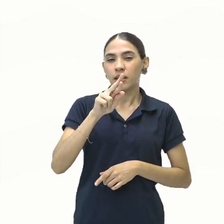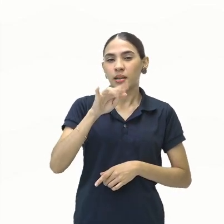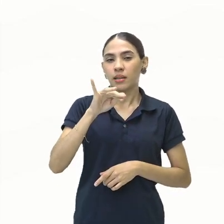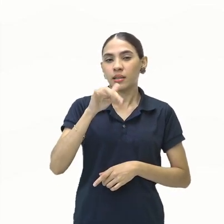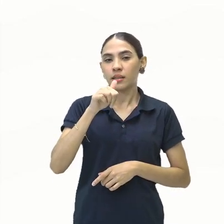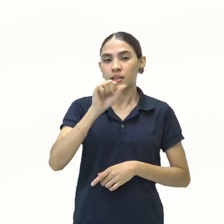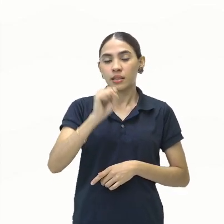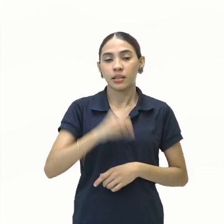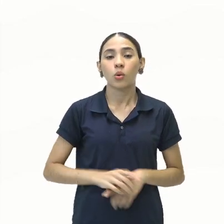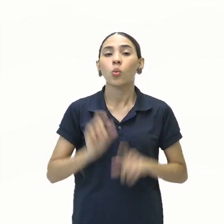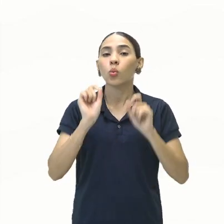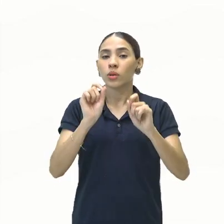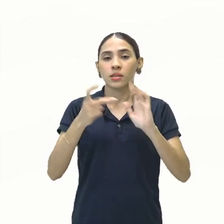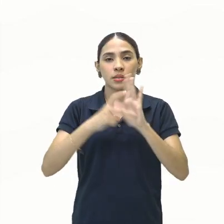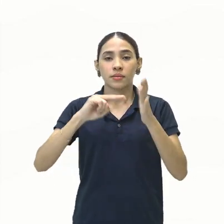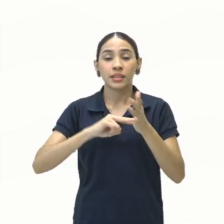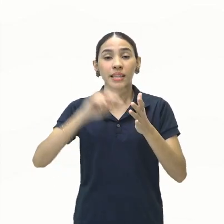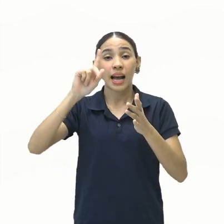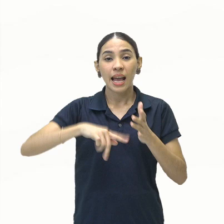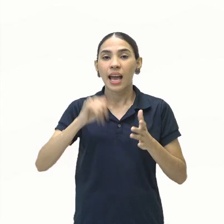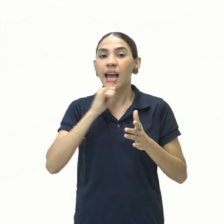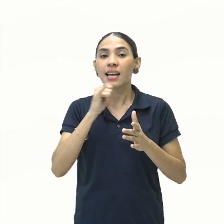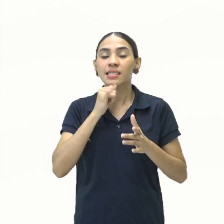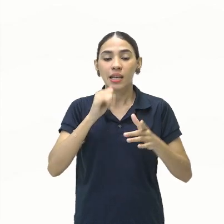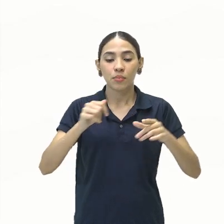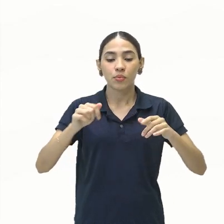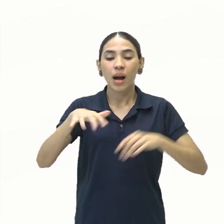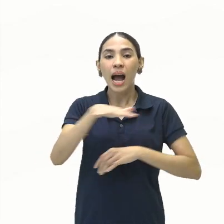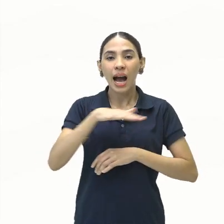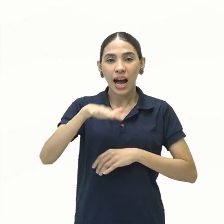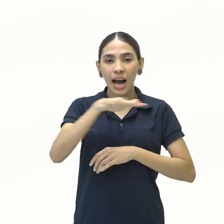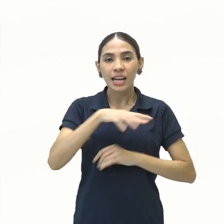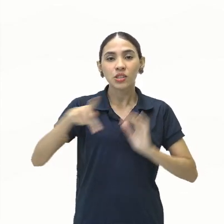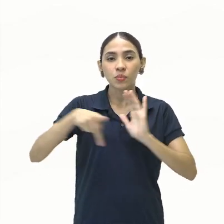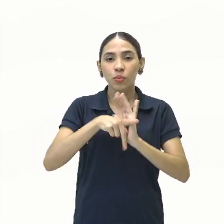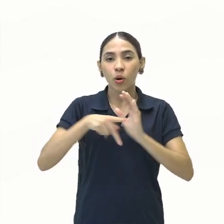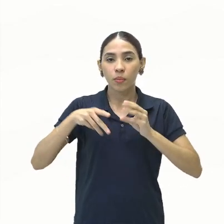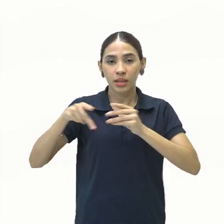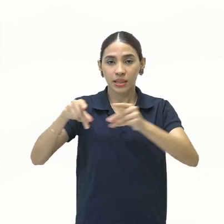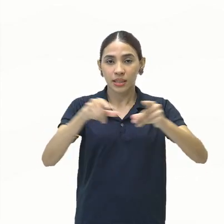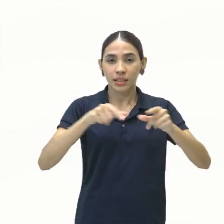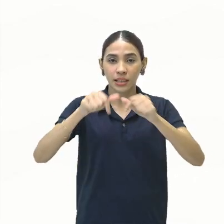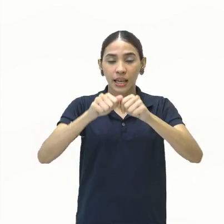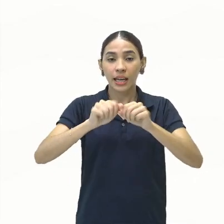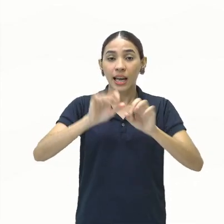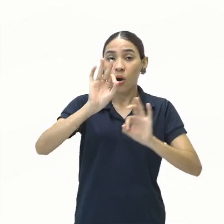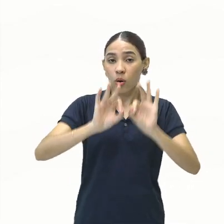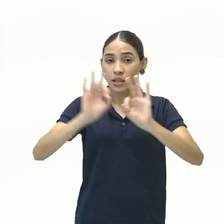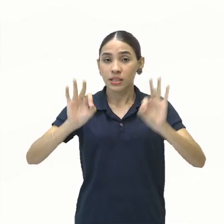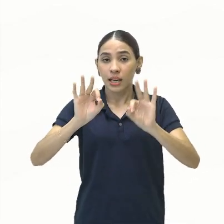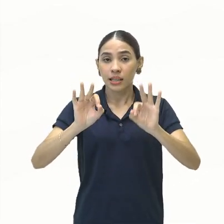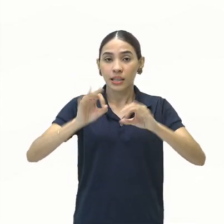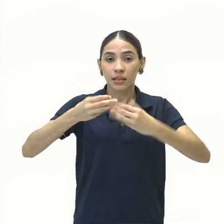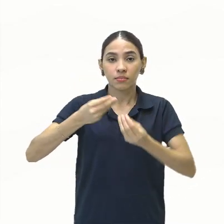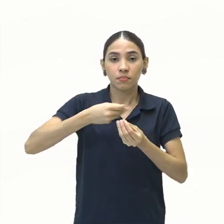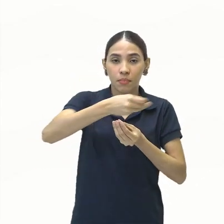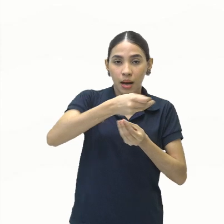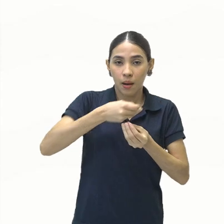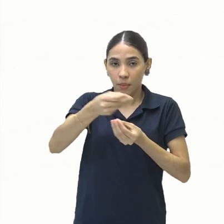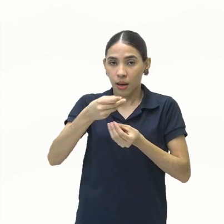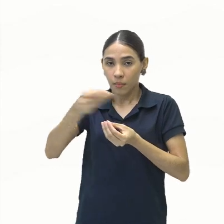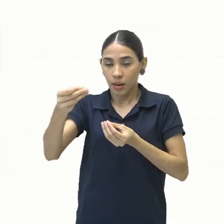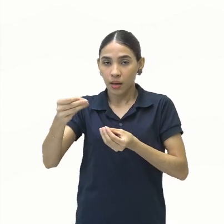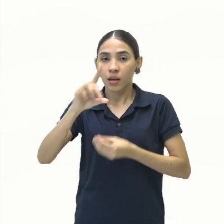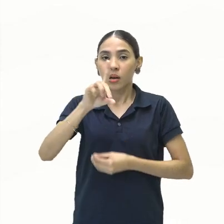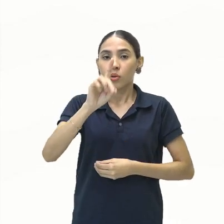Grandes faixas de terra que foram divididas e entregues a donatários pela coroa portuguesa. Quem